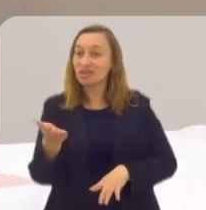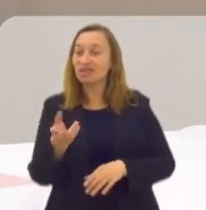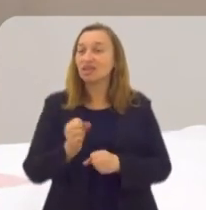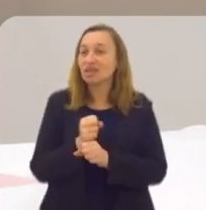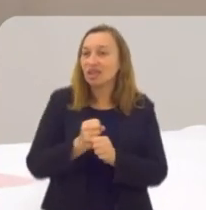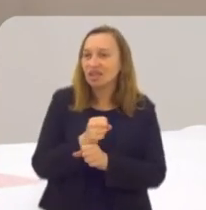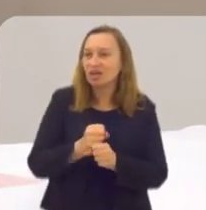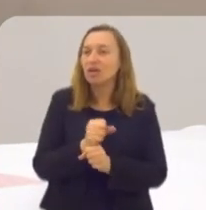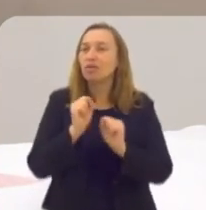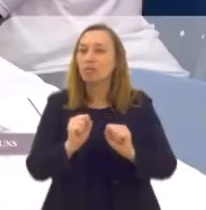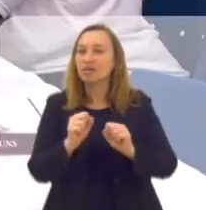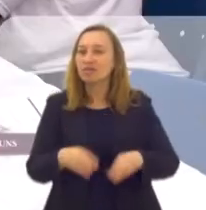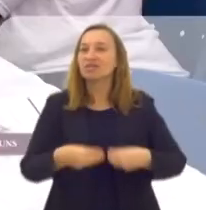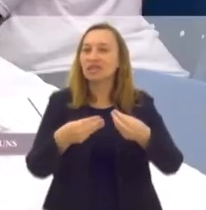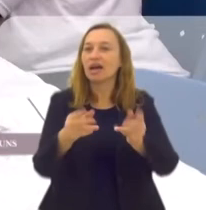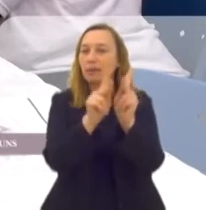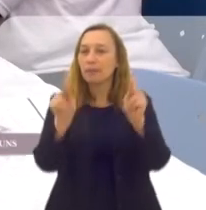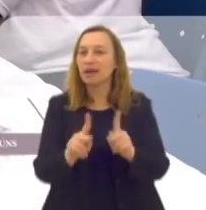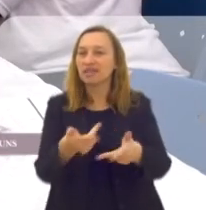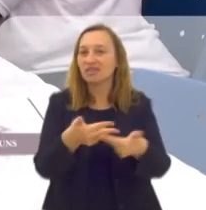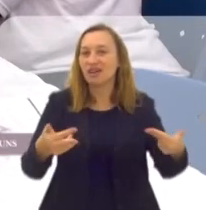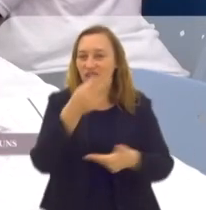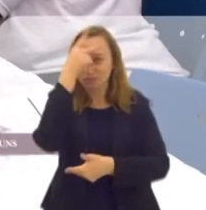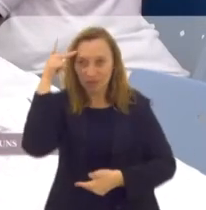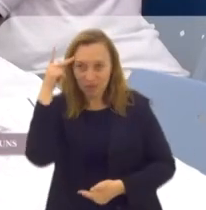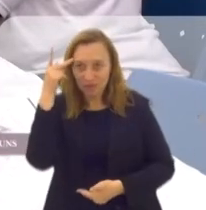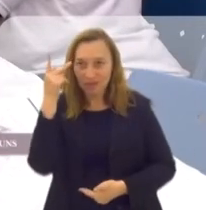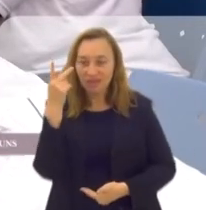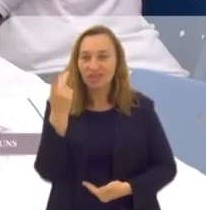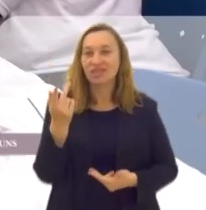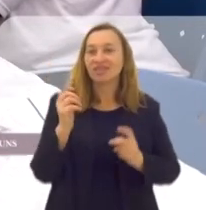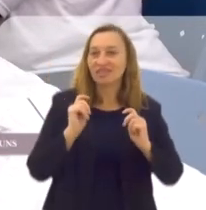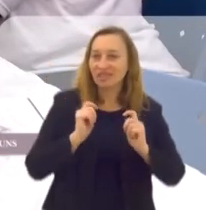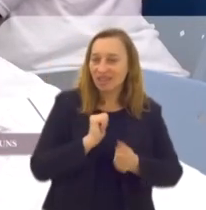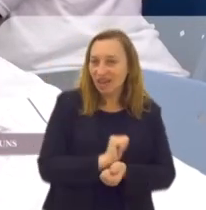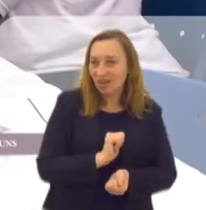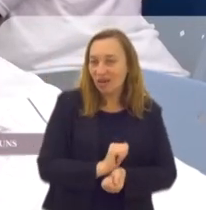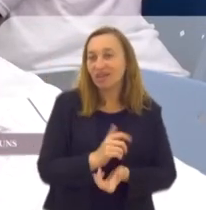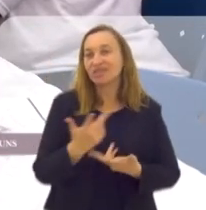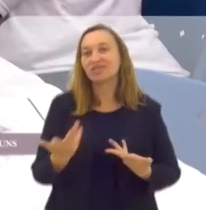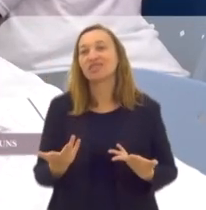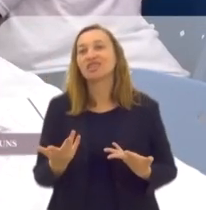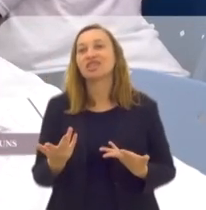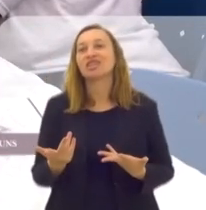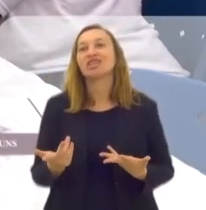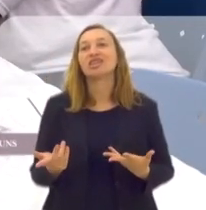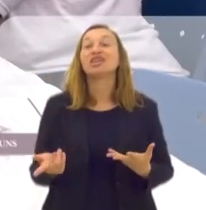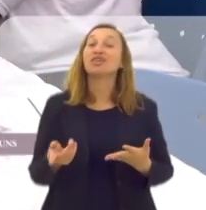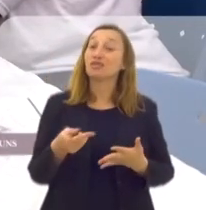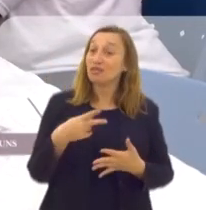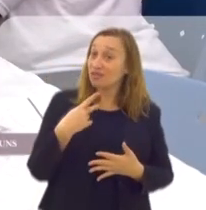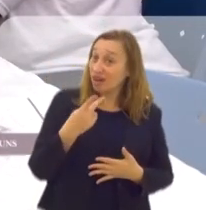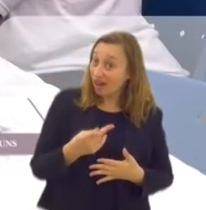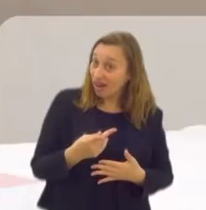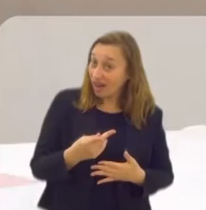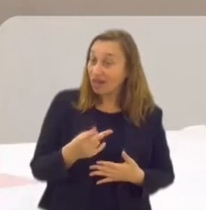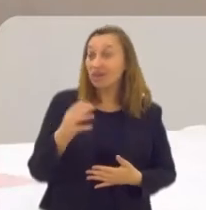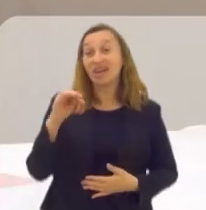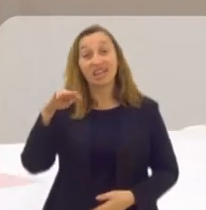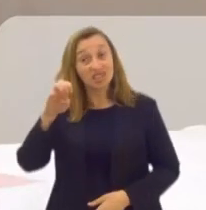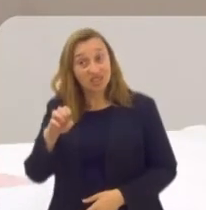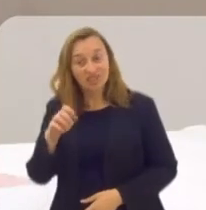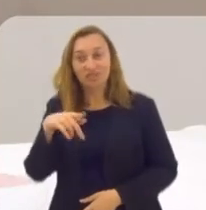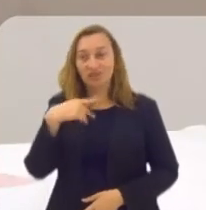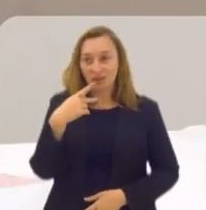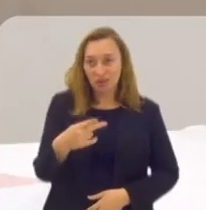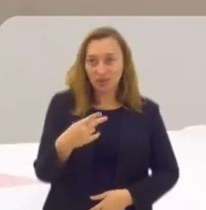tempo, para que vocês possam levar paz a muitas pessoas que esperam. E vou